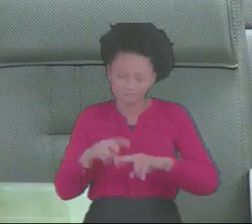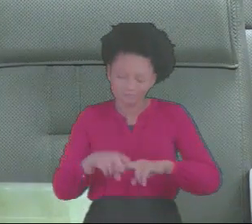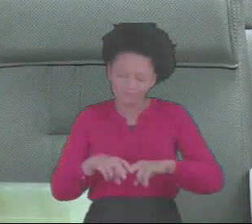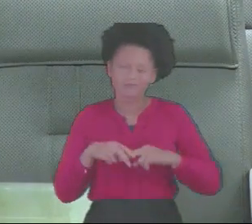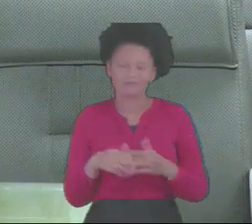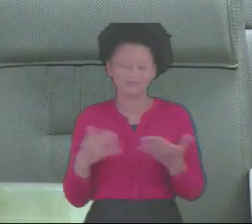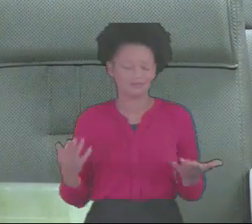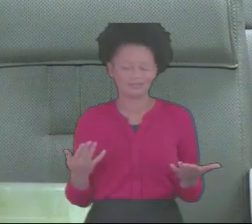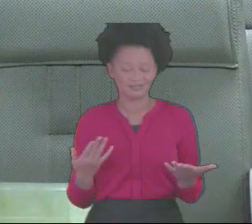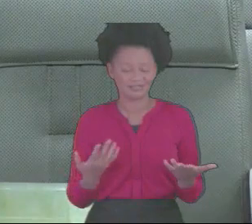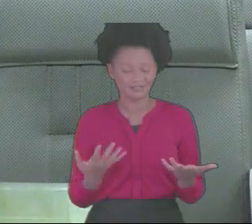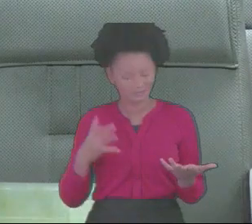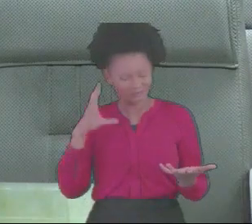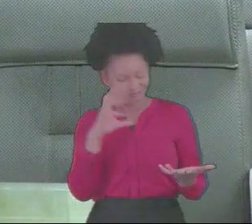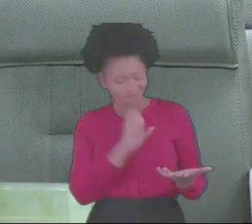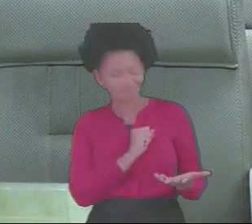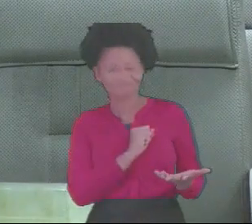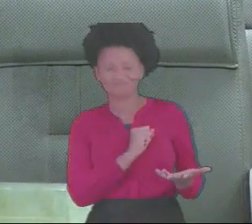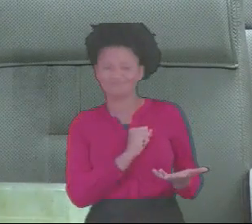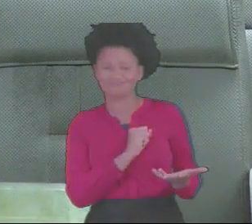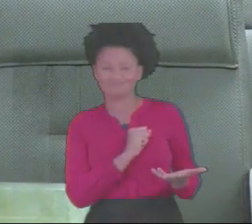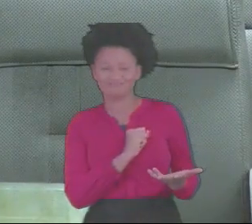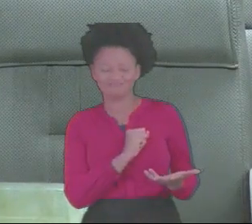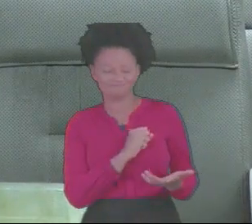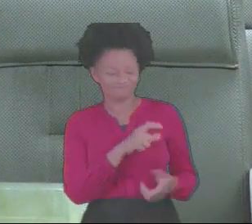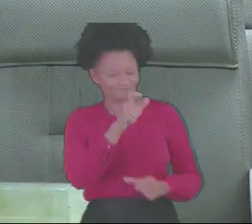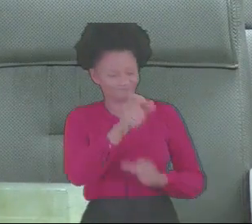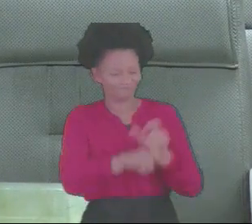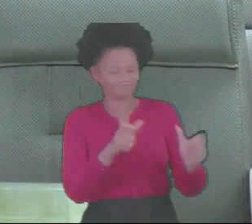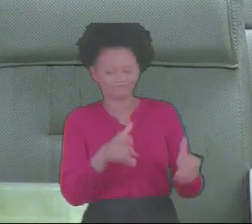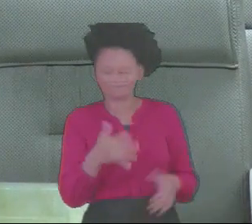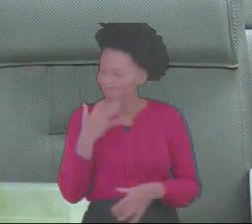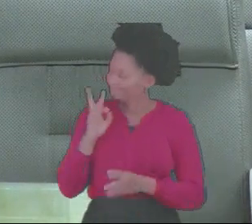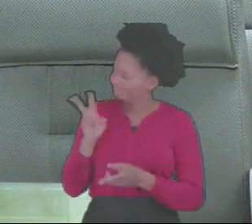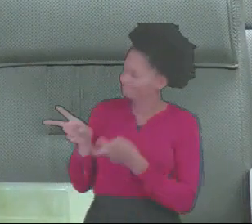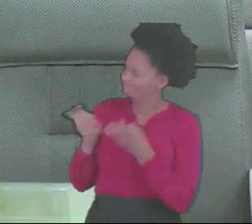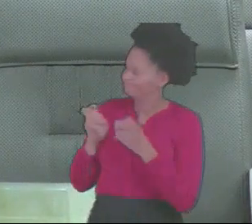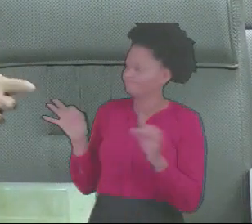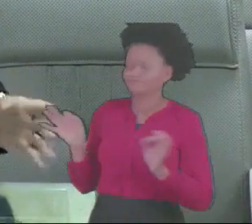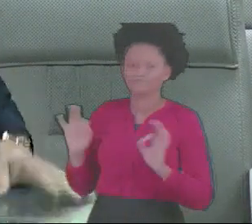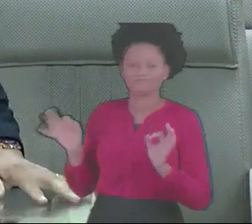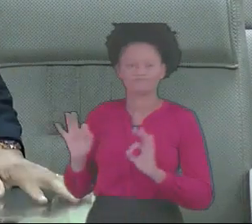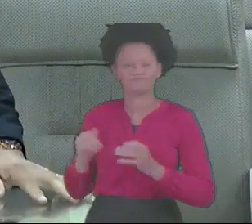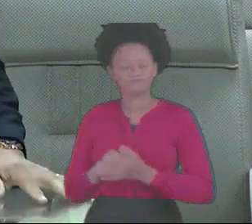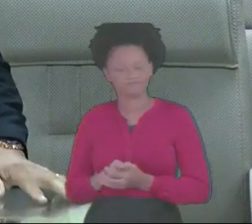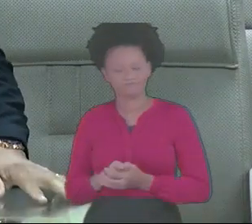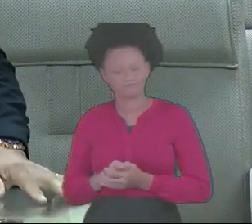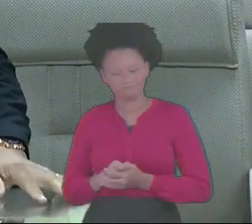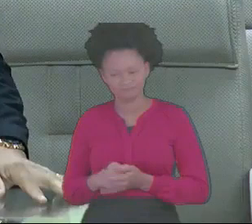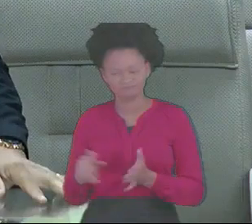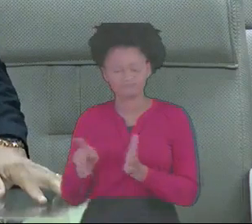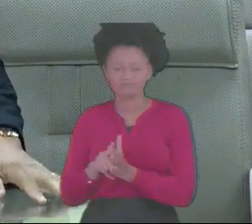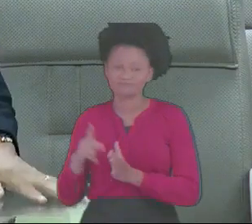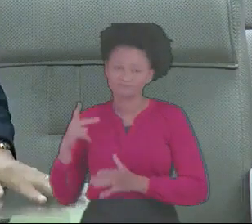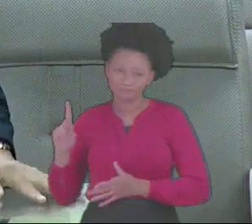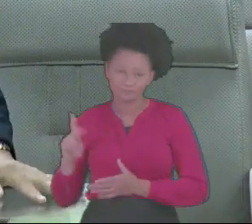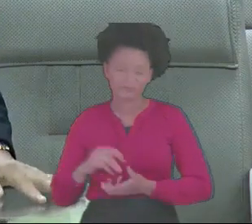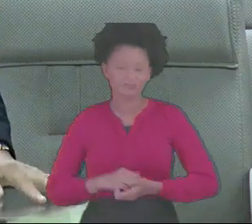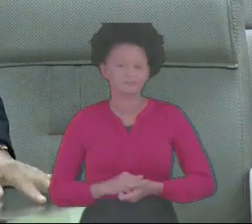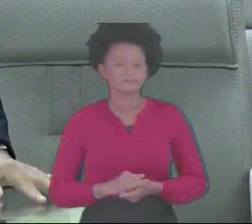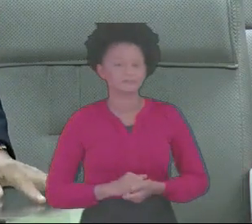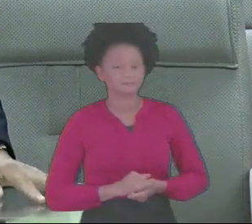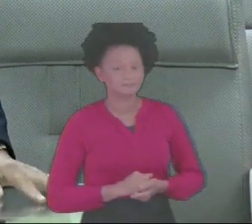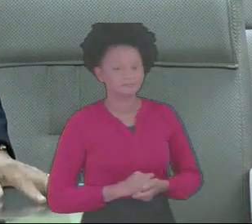povo e este povo não reconhece o que Deus fez da vida deles